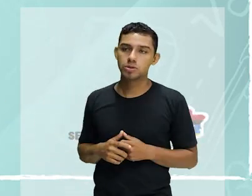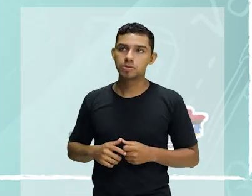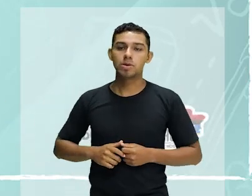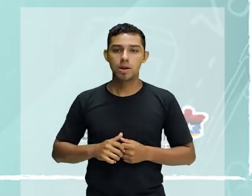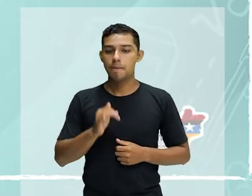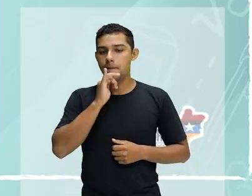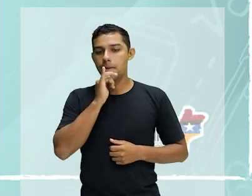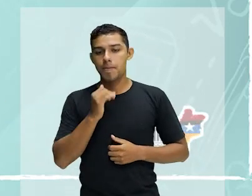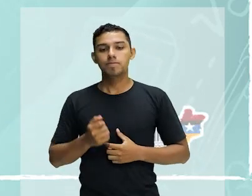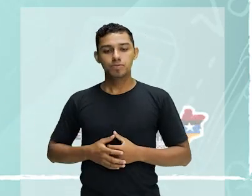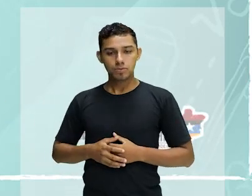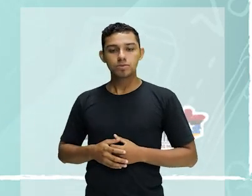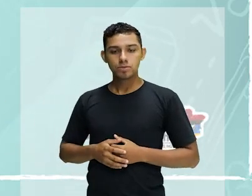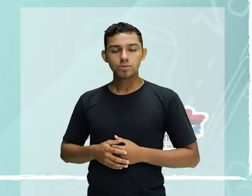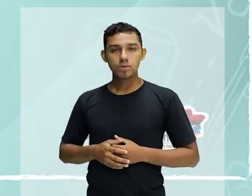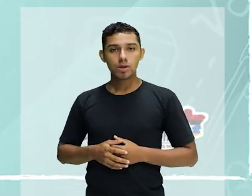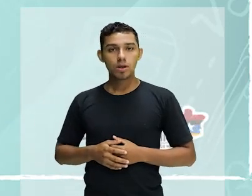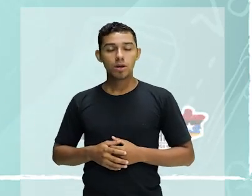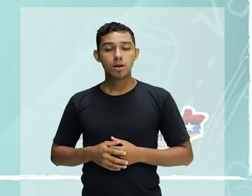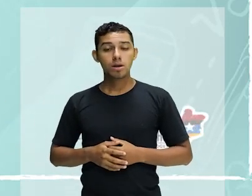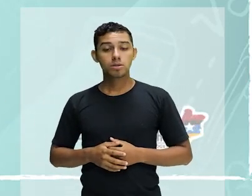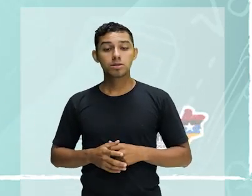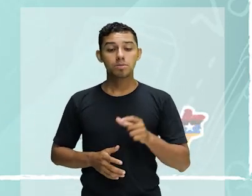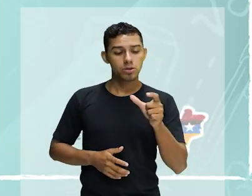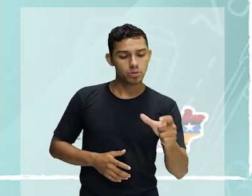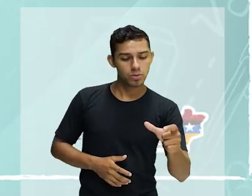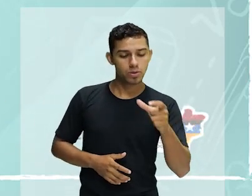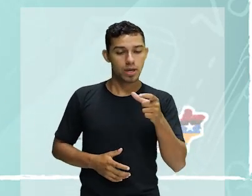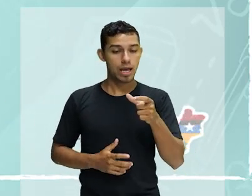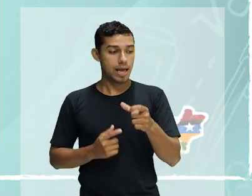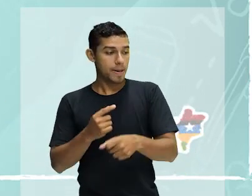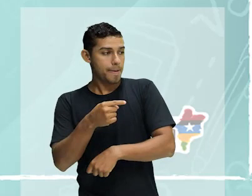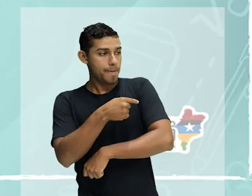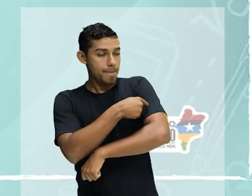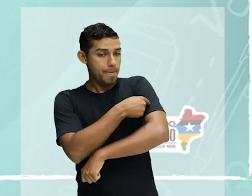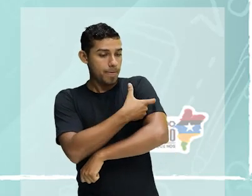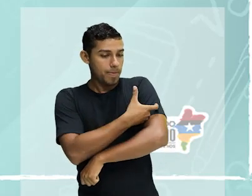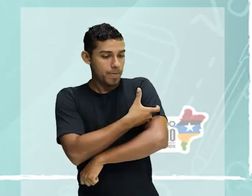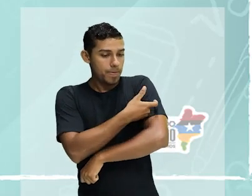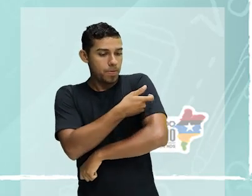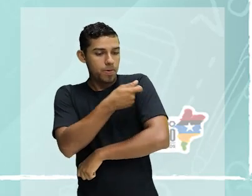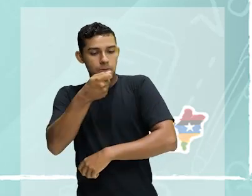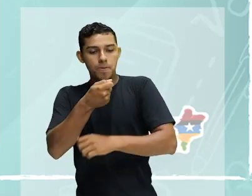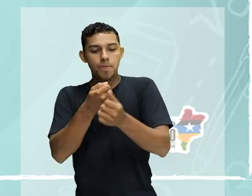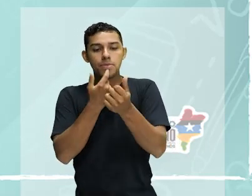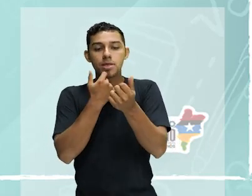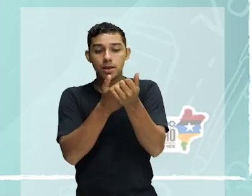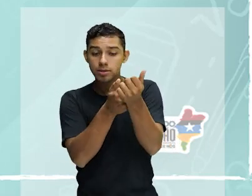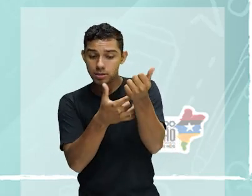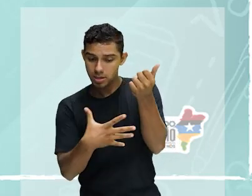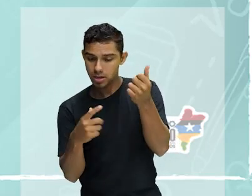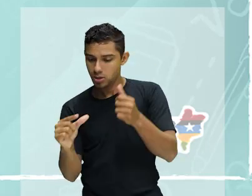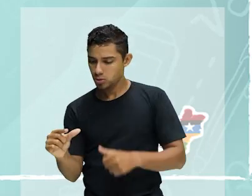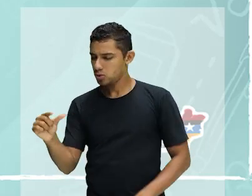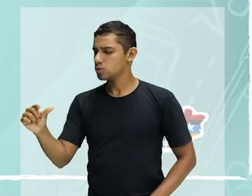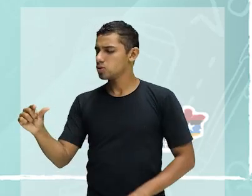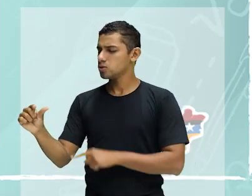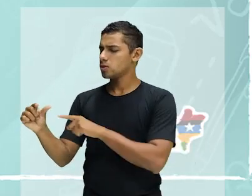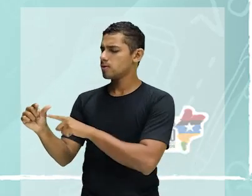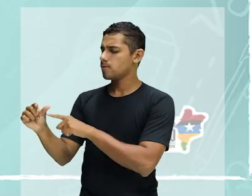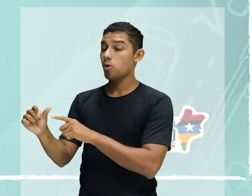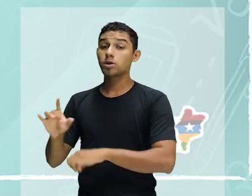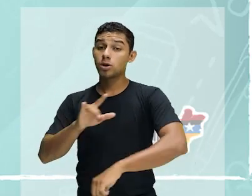da coleta e análise de uma amostra de sangue ou de urina, que são avaliados tendo como